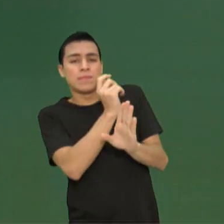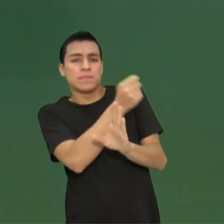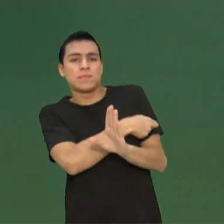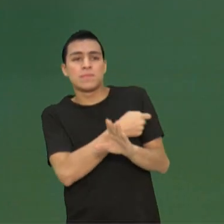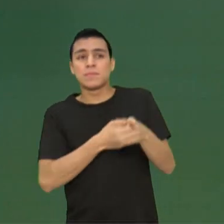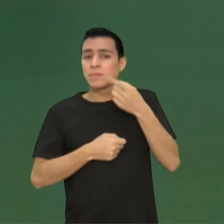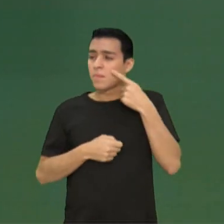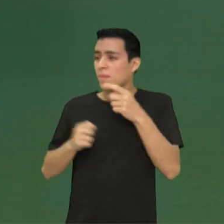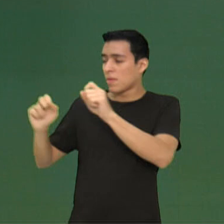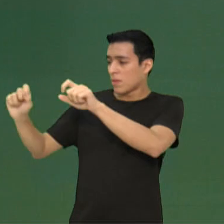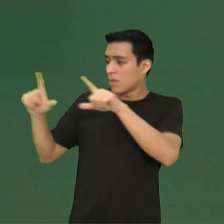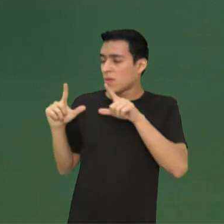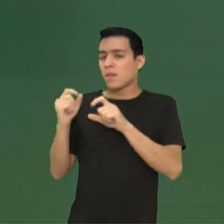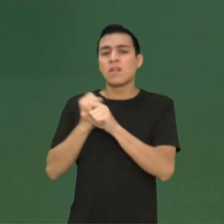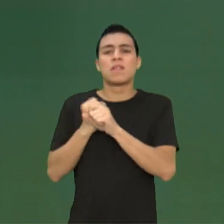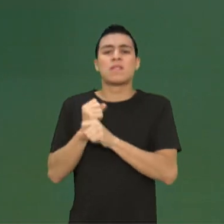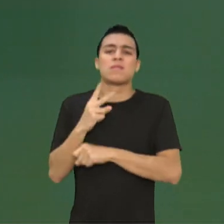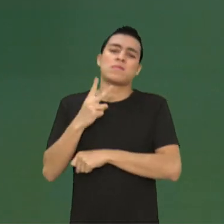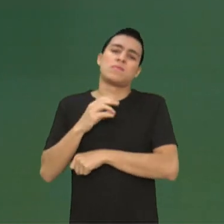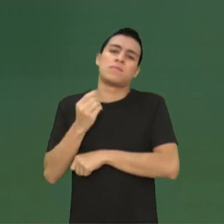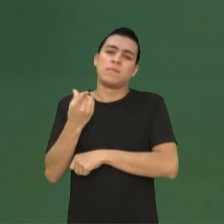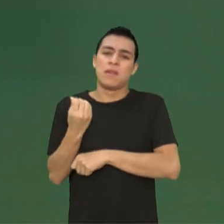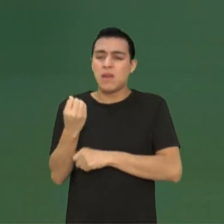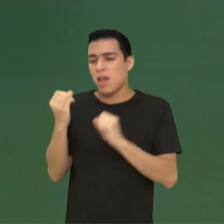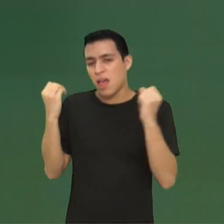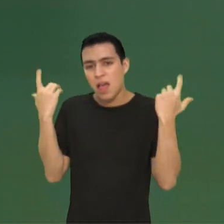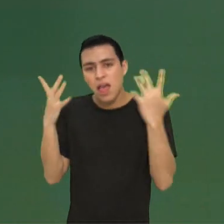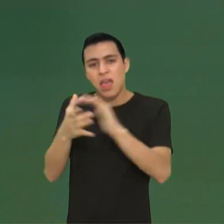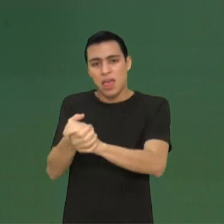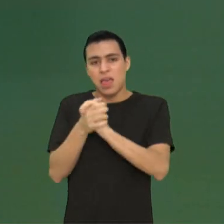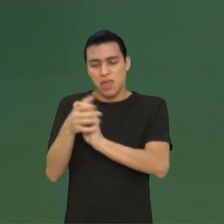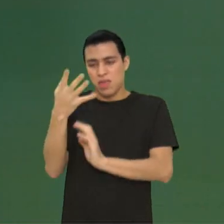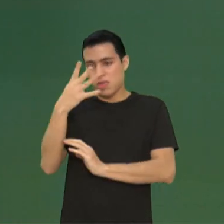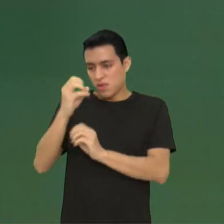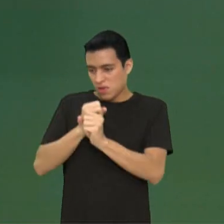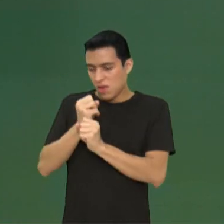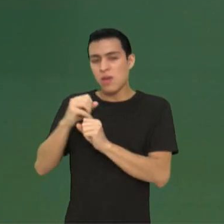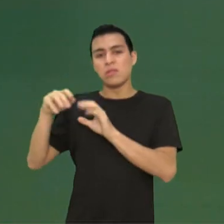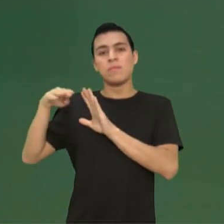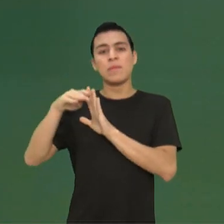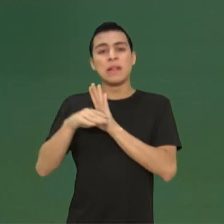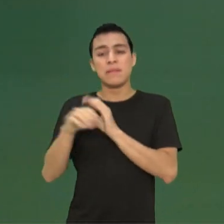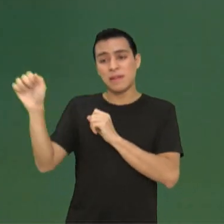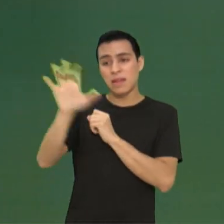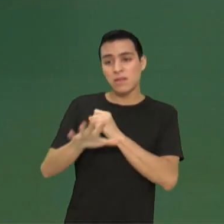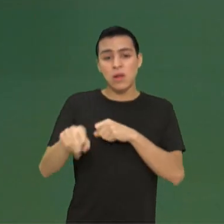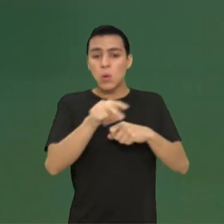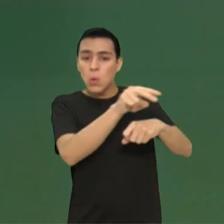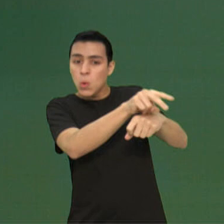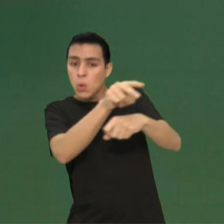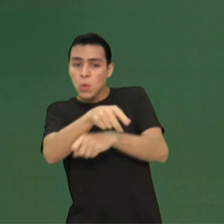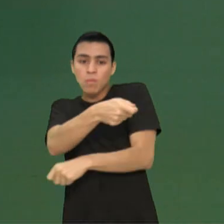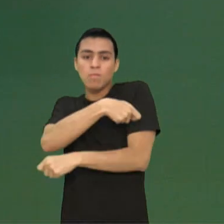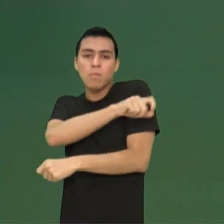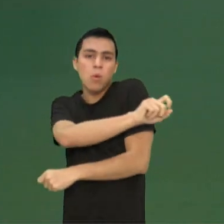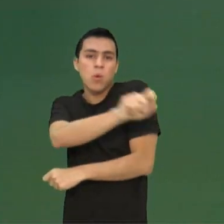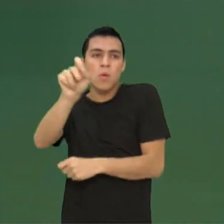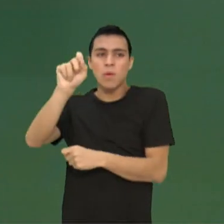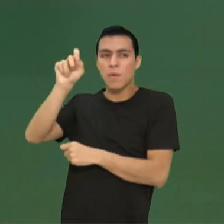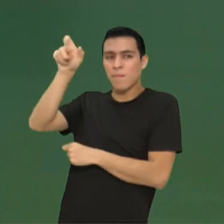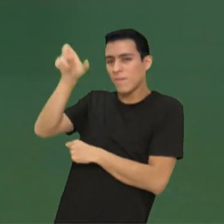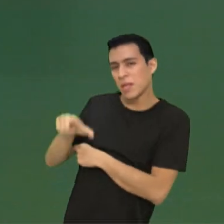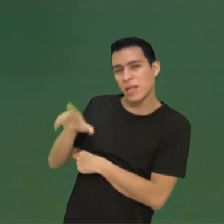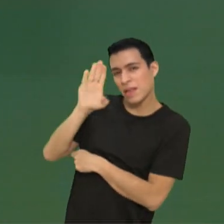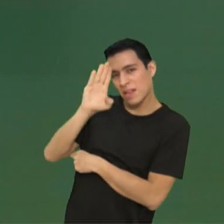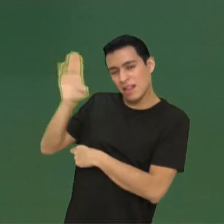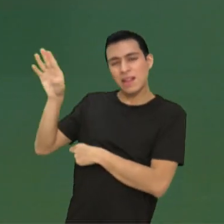do lado, um cartaz de 2016, comemorando os 40 anos do Programa Nacional de Imunização, com o personagem